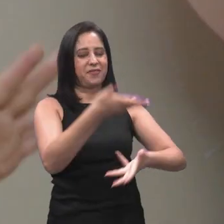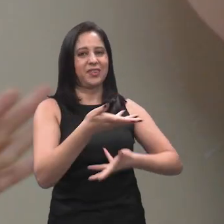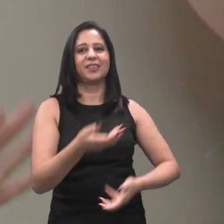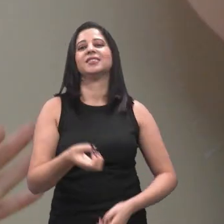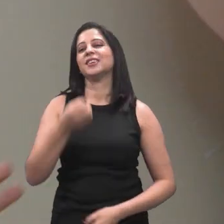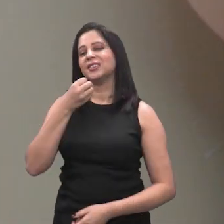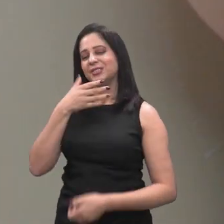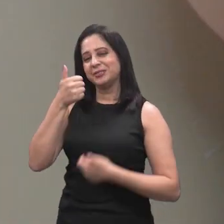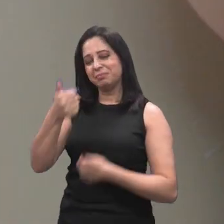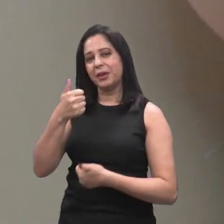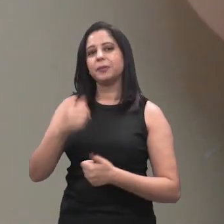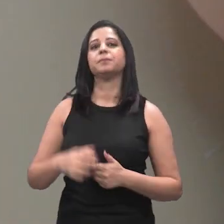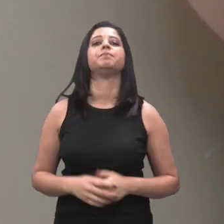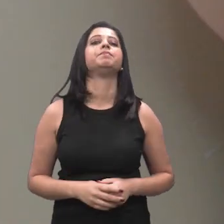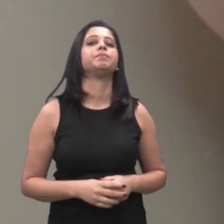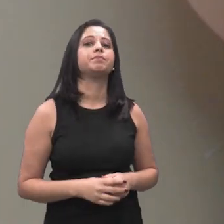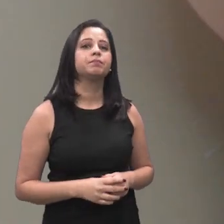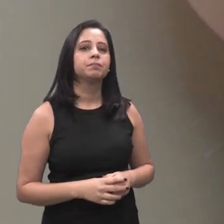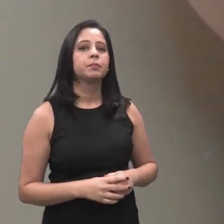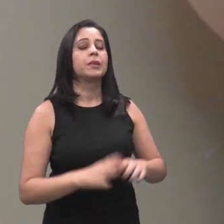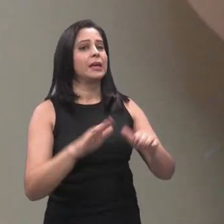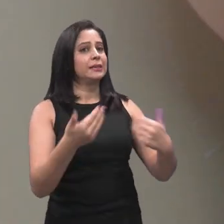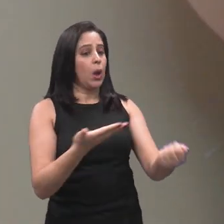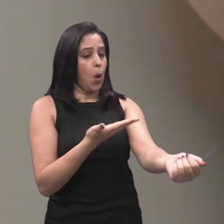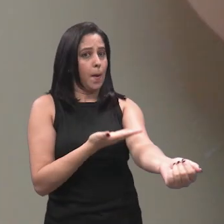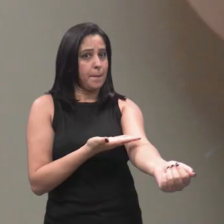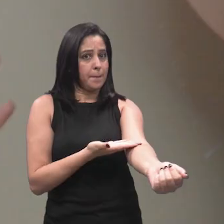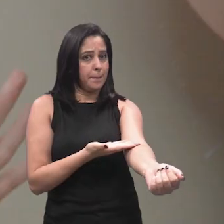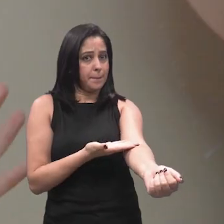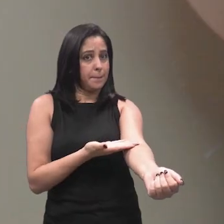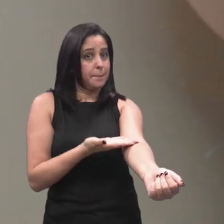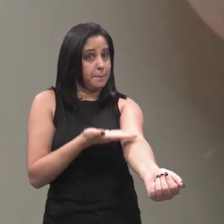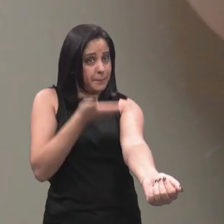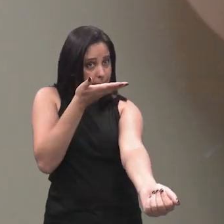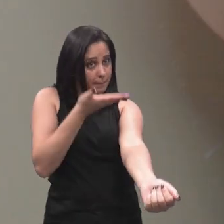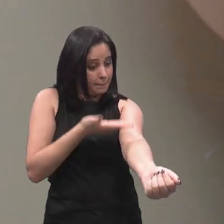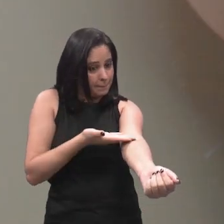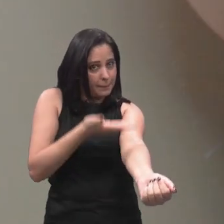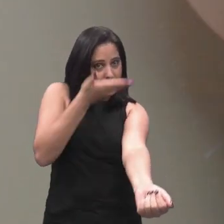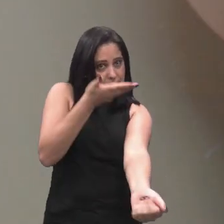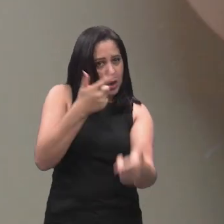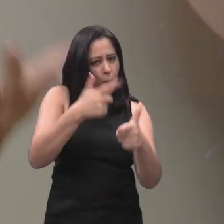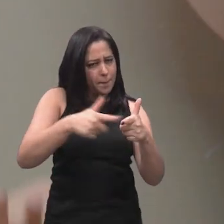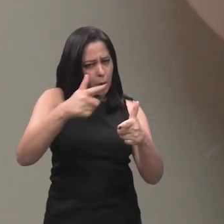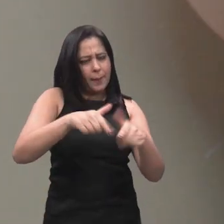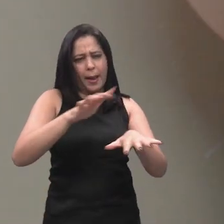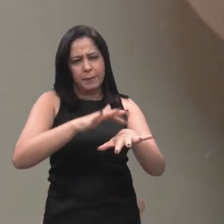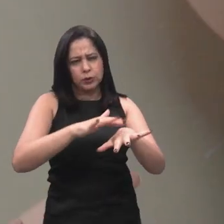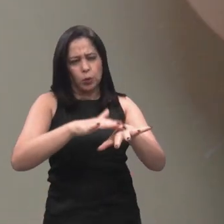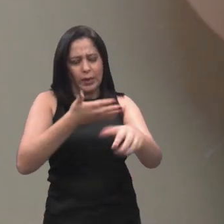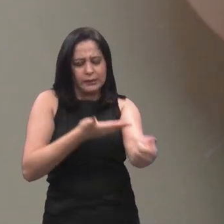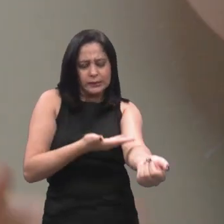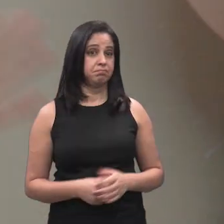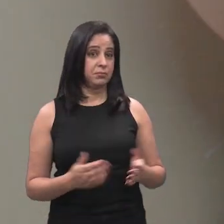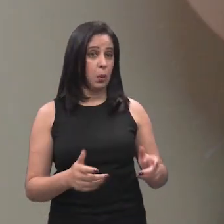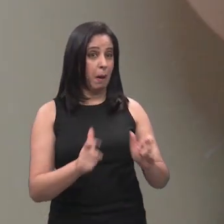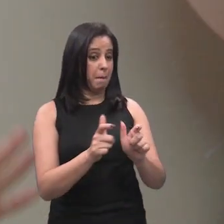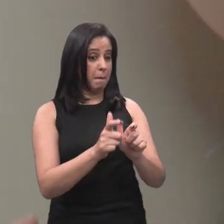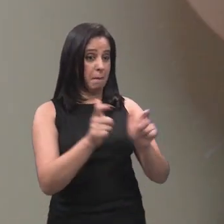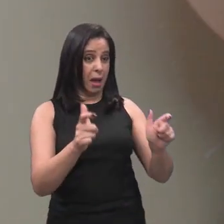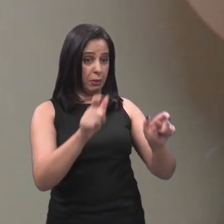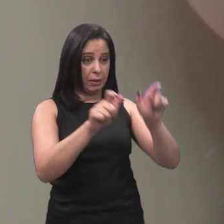mais popularmente conhecida, né? Ela é basicamente genética, a maioria dos casos, pelo menos,